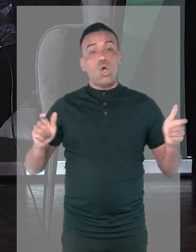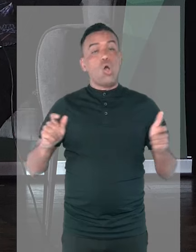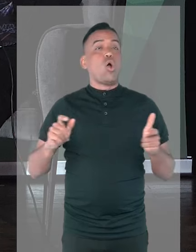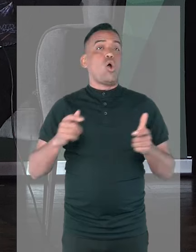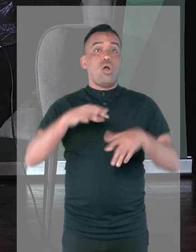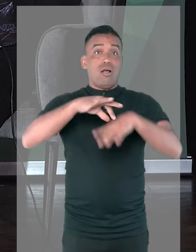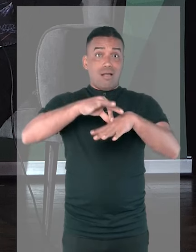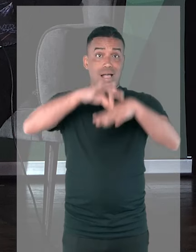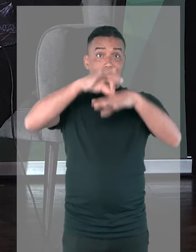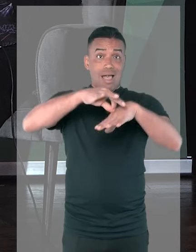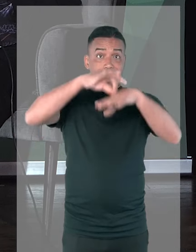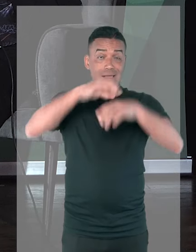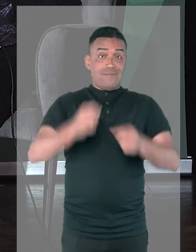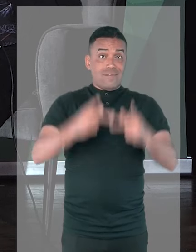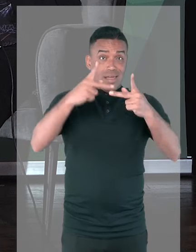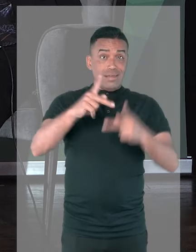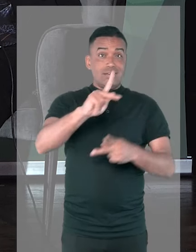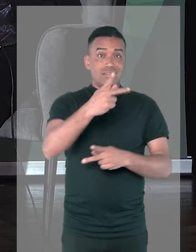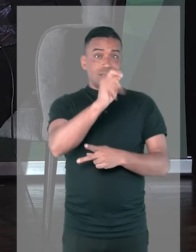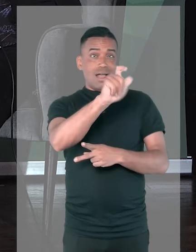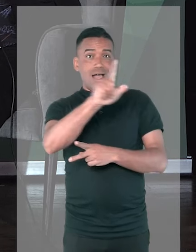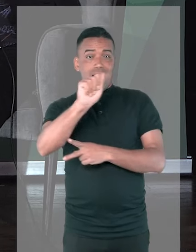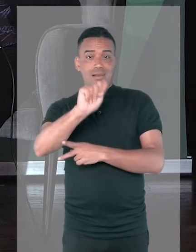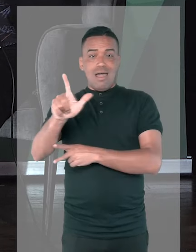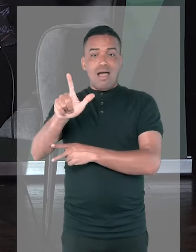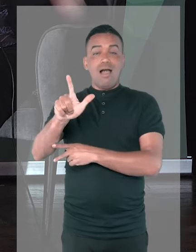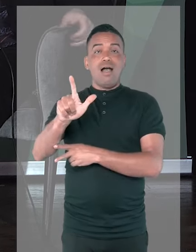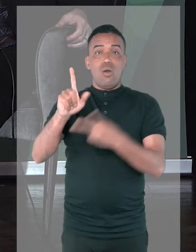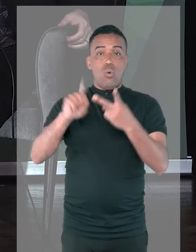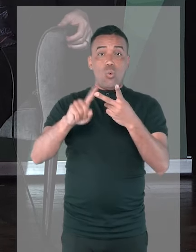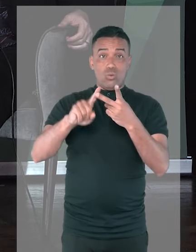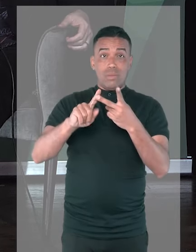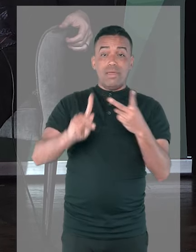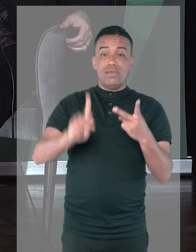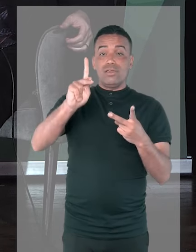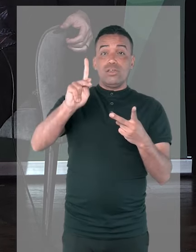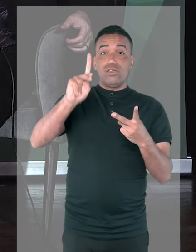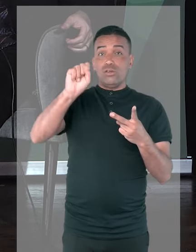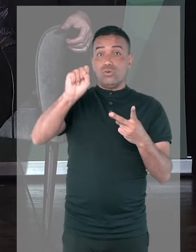mundo e o terceiro, se não me engano, de carne kosher.